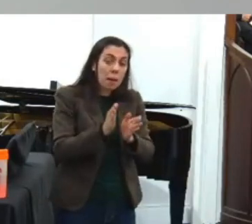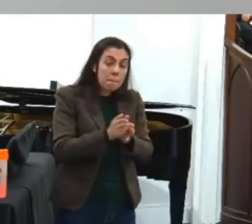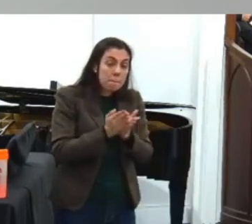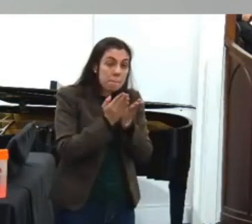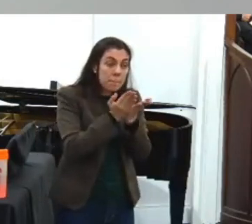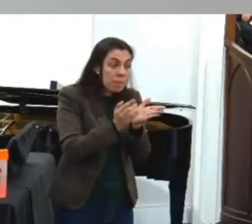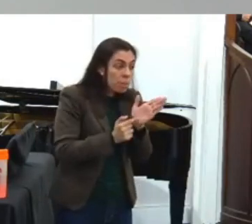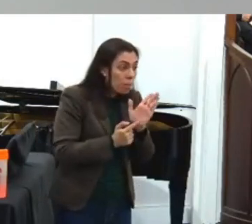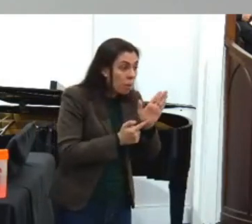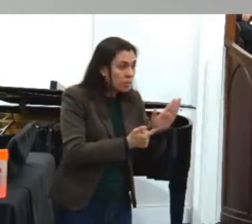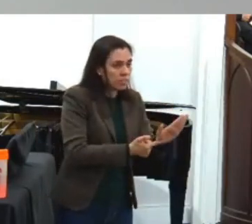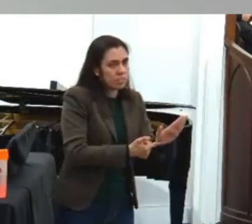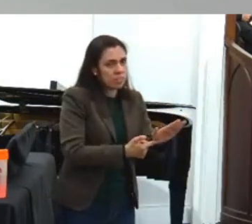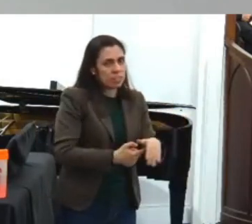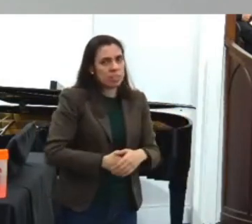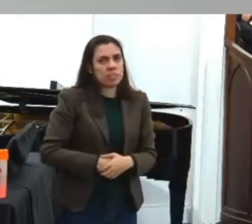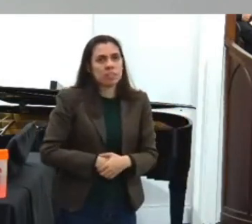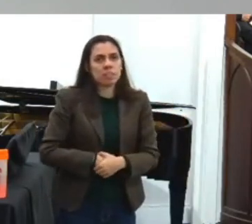vidas.